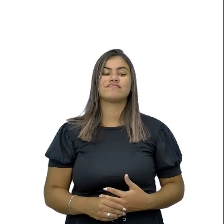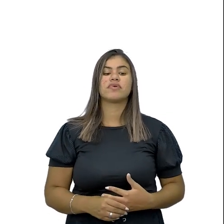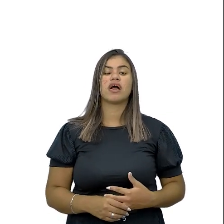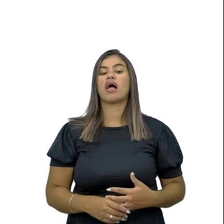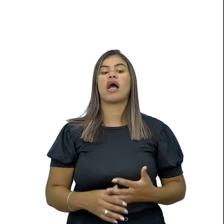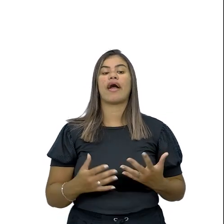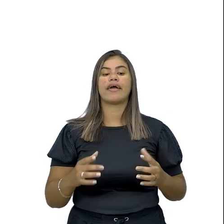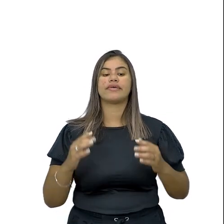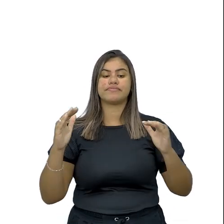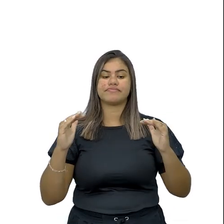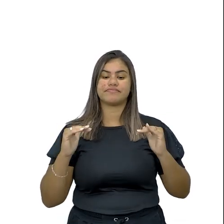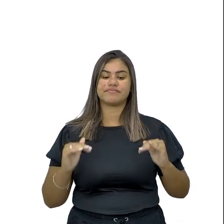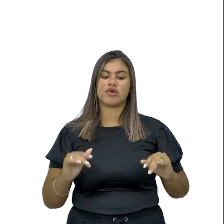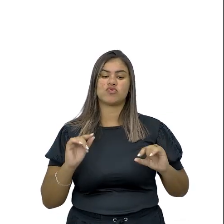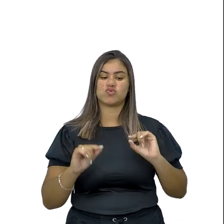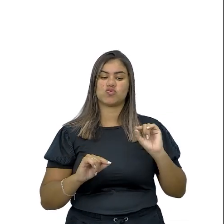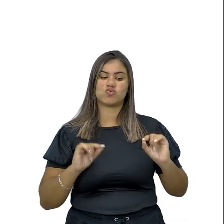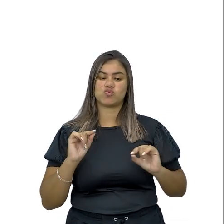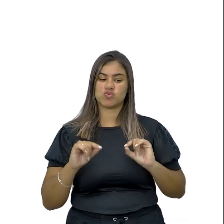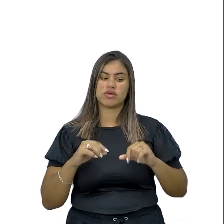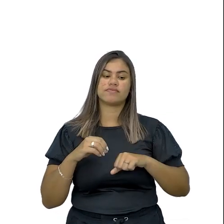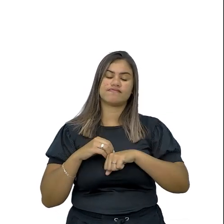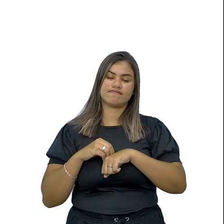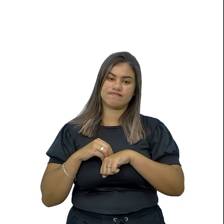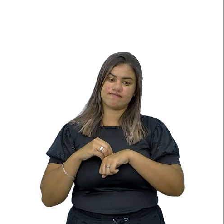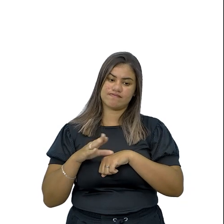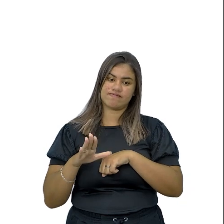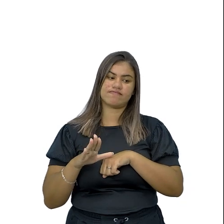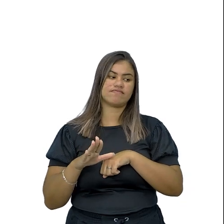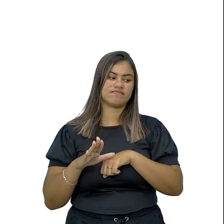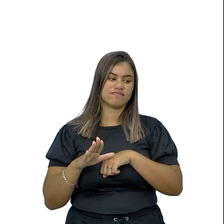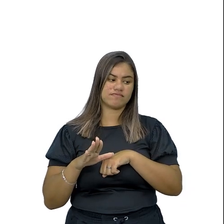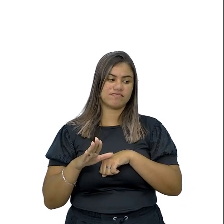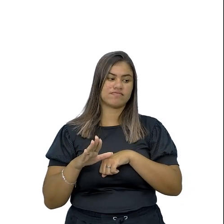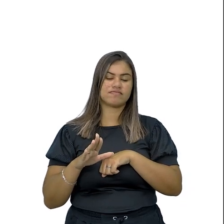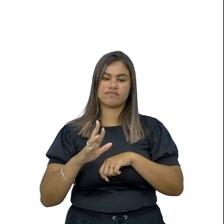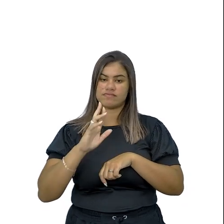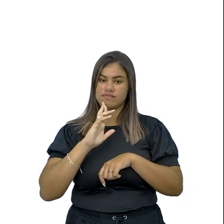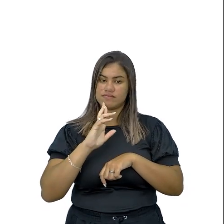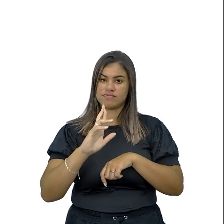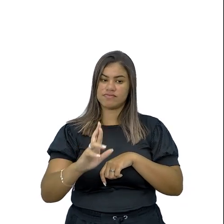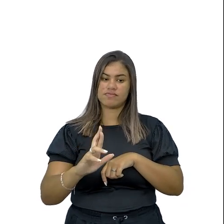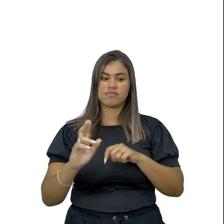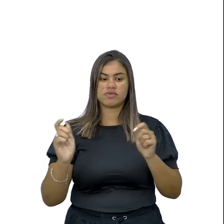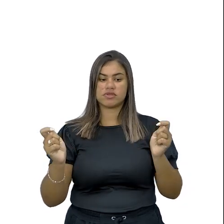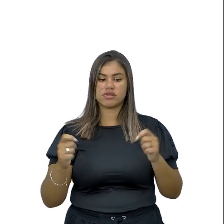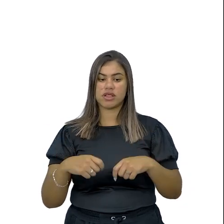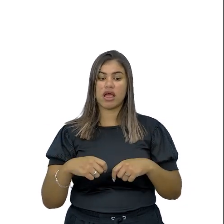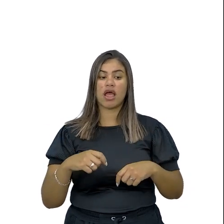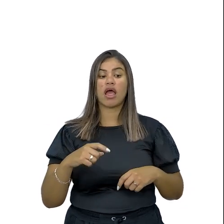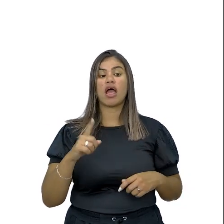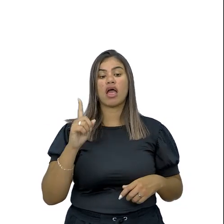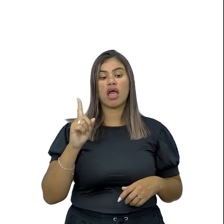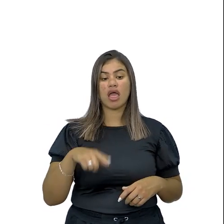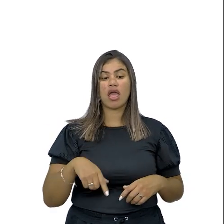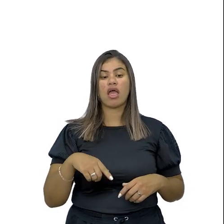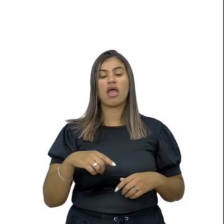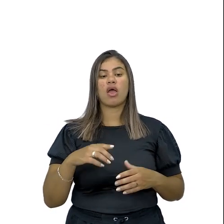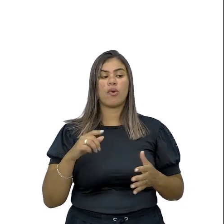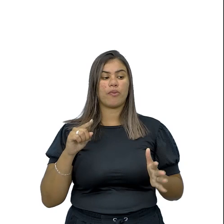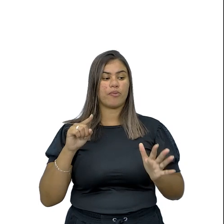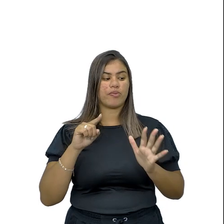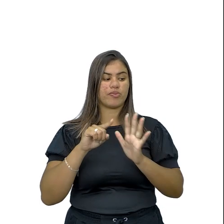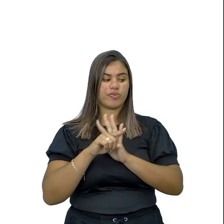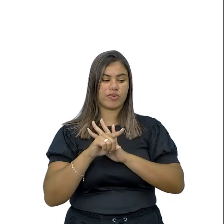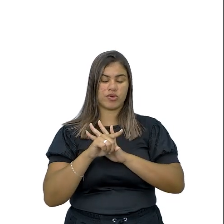aí, então, ele coloca aqui, como uma sugestão, né, de uma possível resposta, ele diz o seguinte, é uma questão subjetiva, né,